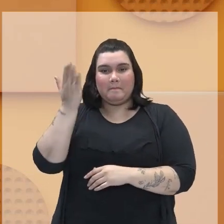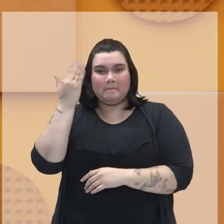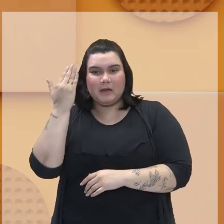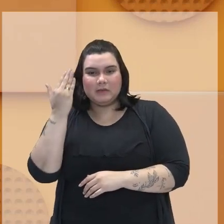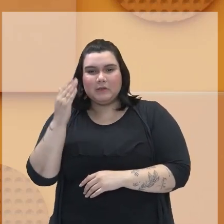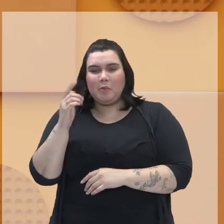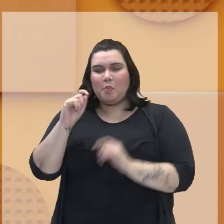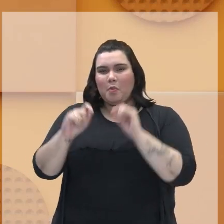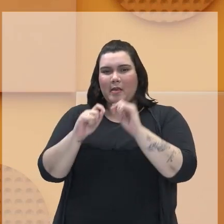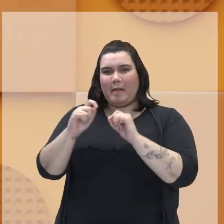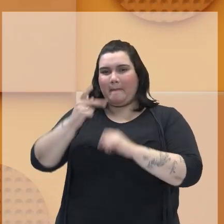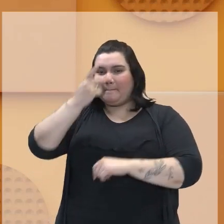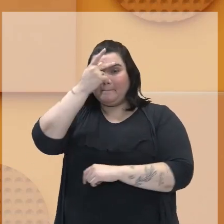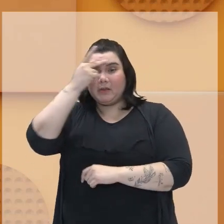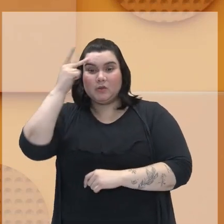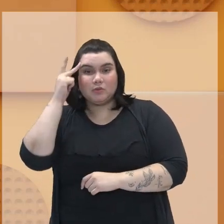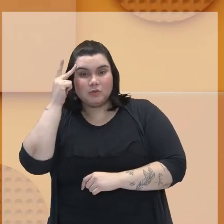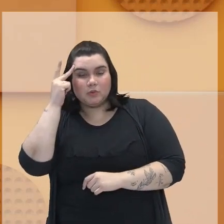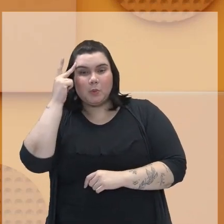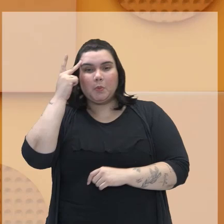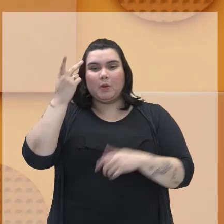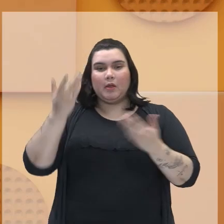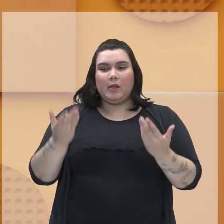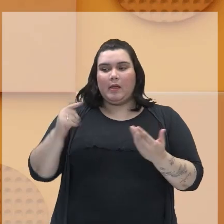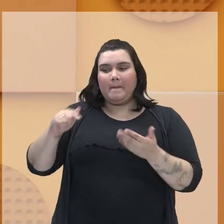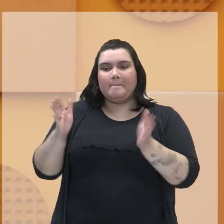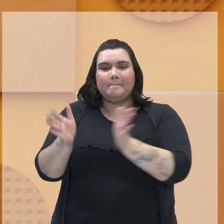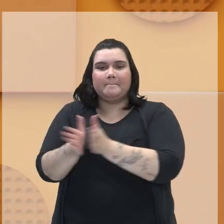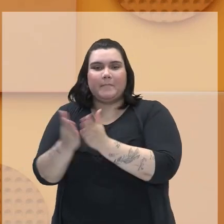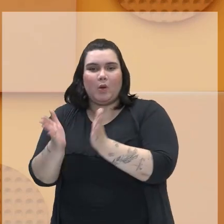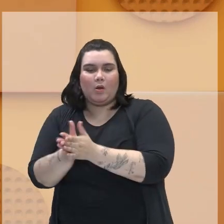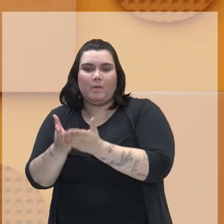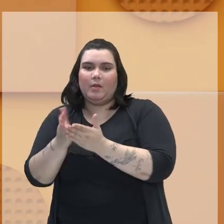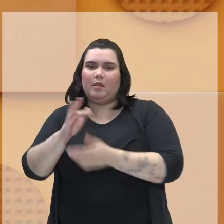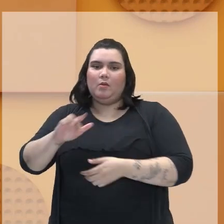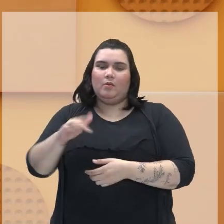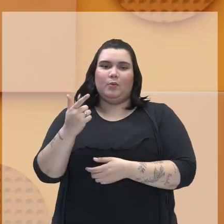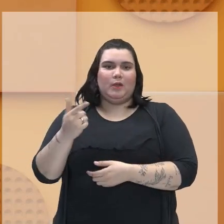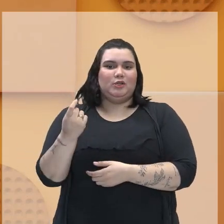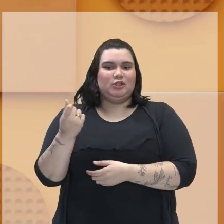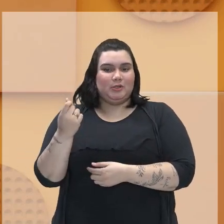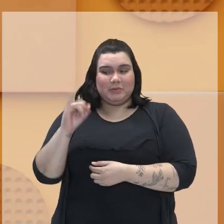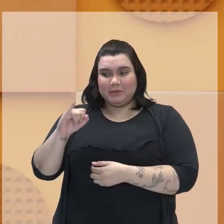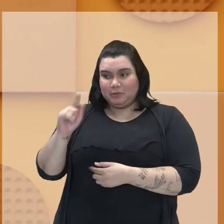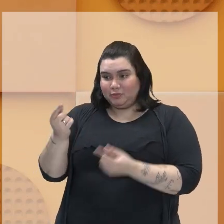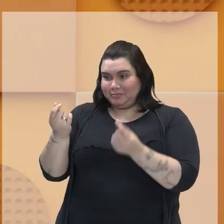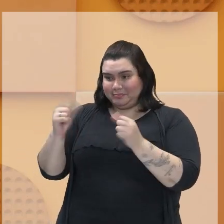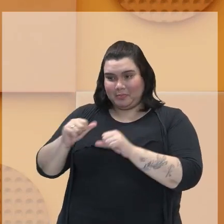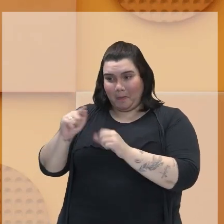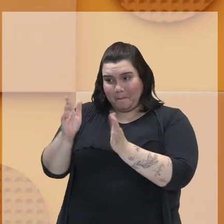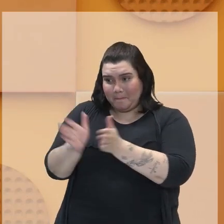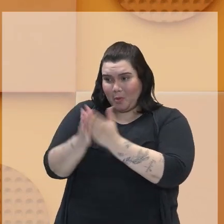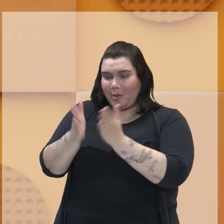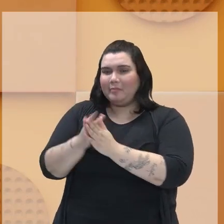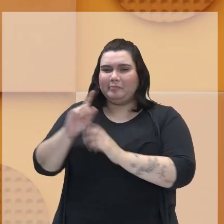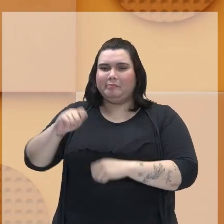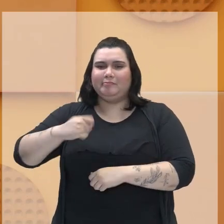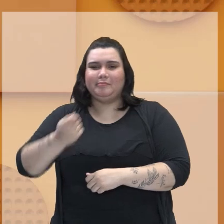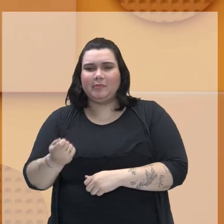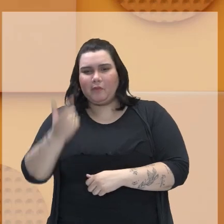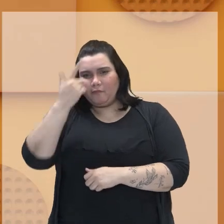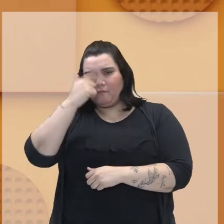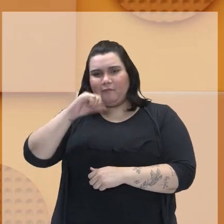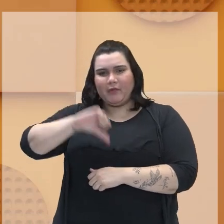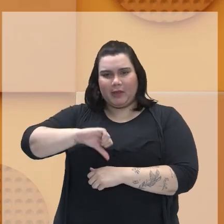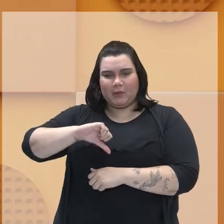não era a pessoa que fosse desfavorecido fisicamente, mas que não tivesse dinheiro para custear o mesmo estilo de